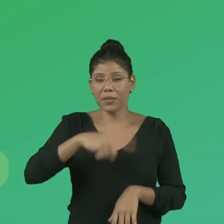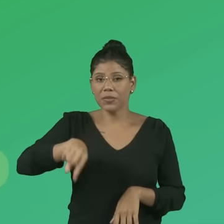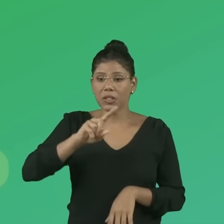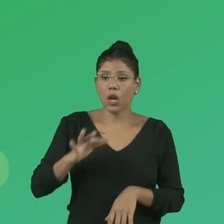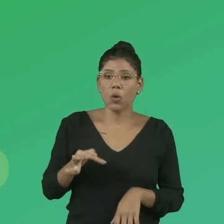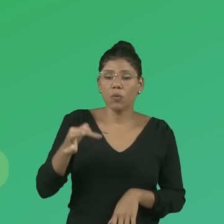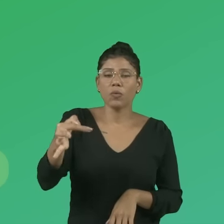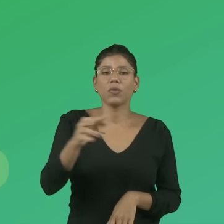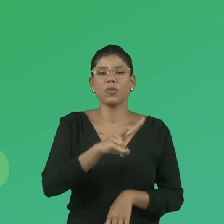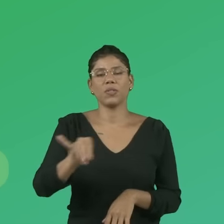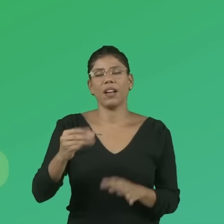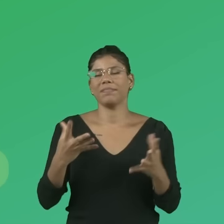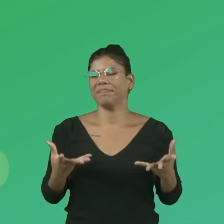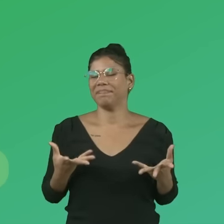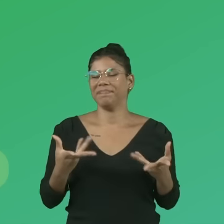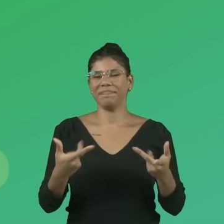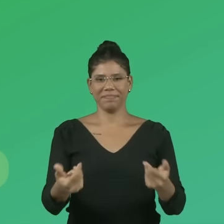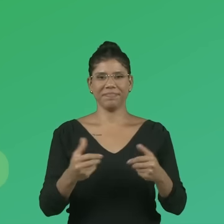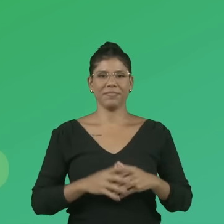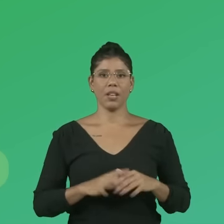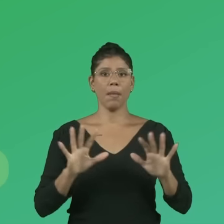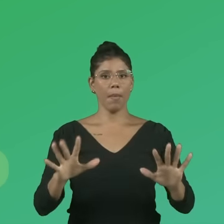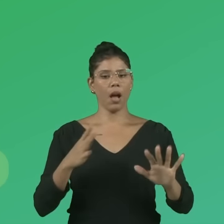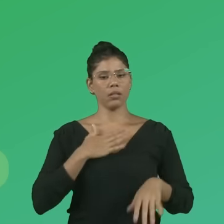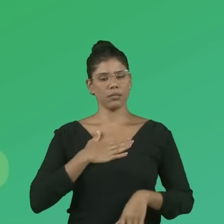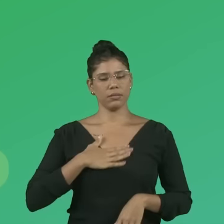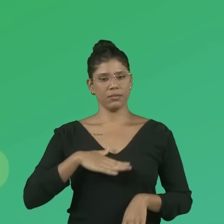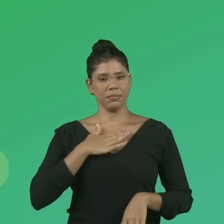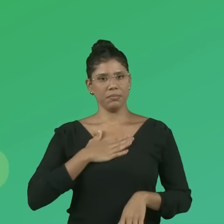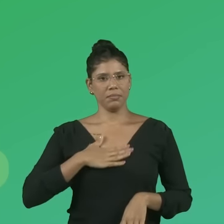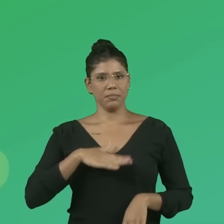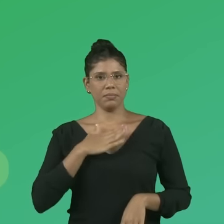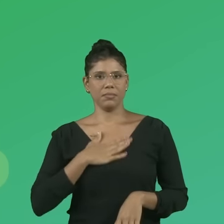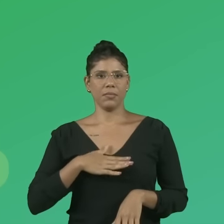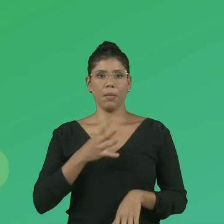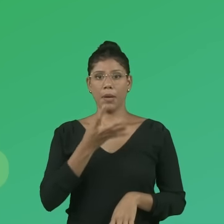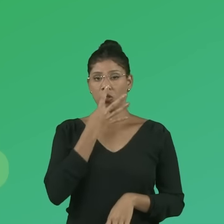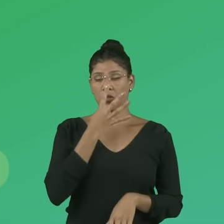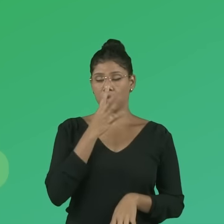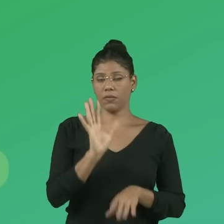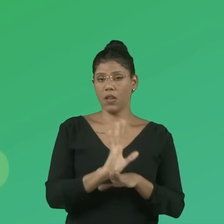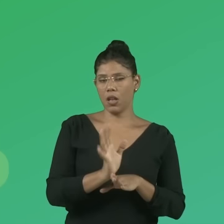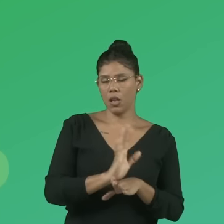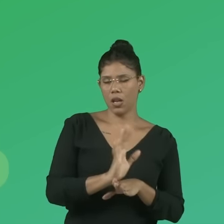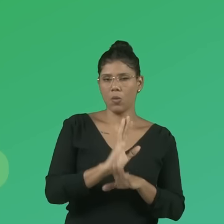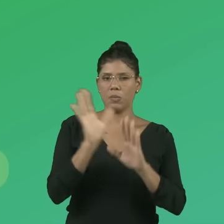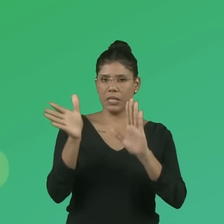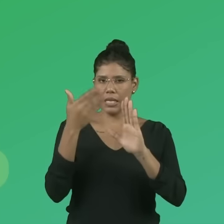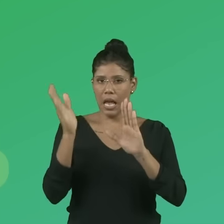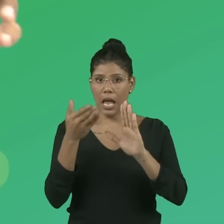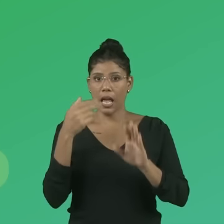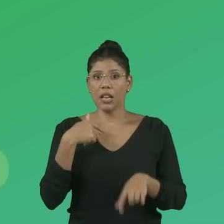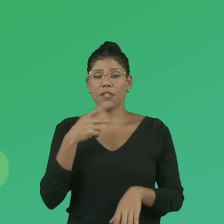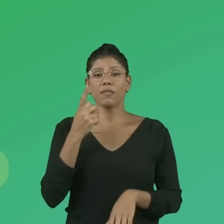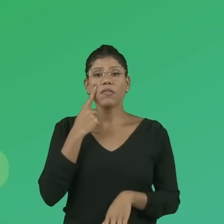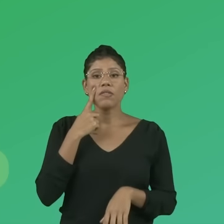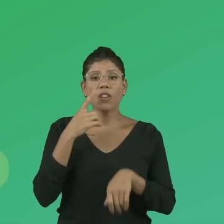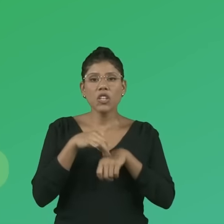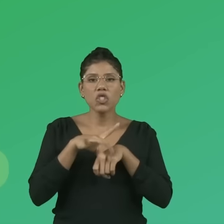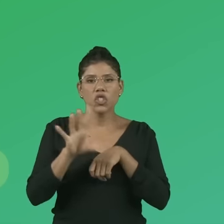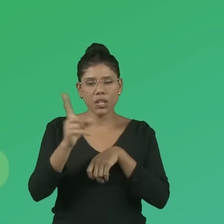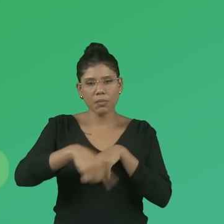frente isso vai fazer a diferença, mas também tira um tempinho aí para relaxar, para ver uma série, para ver um filme, olha as nossas dicas que estão aí